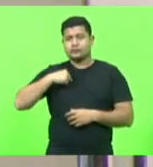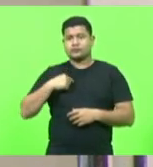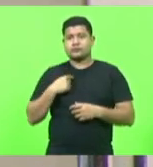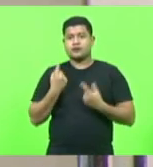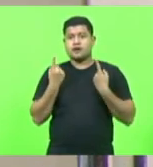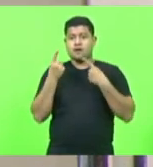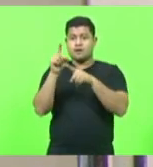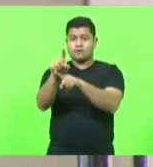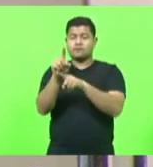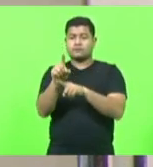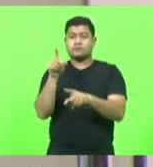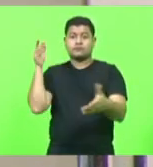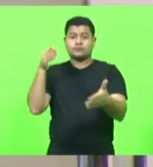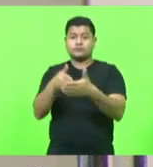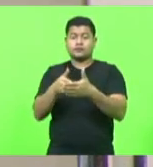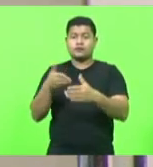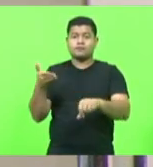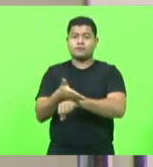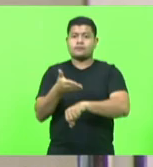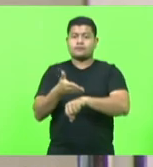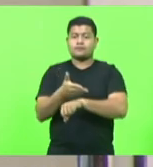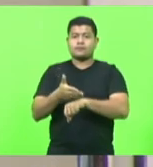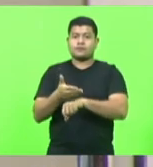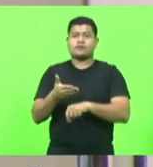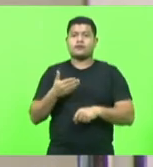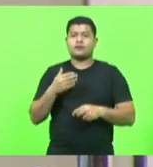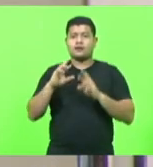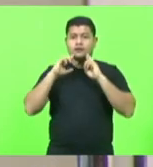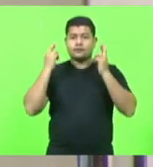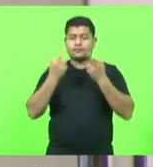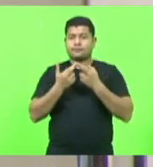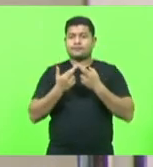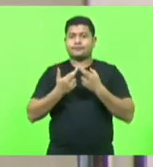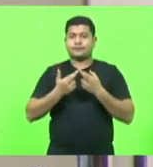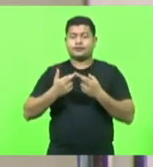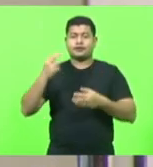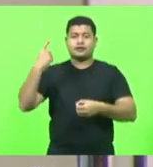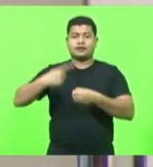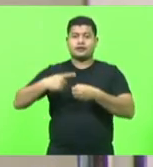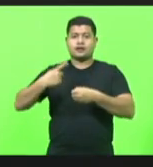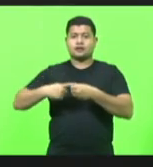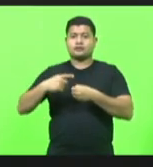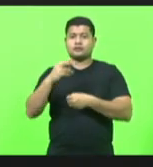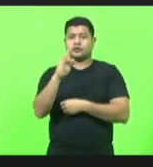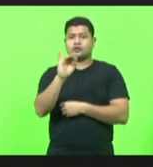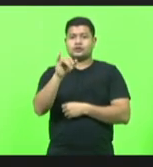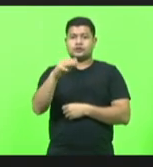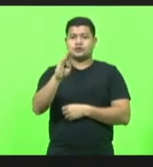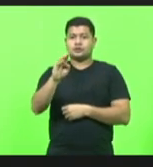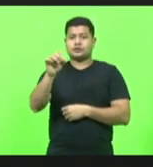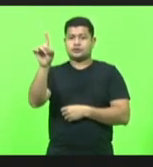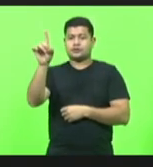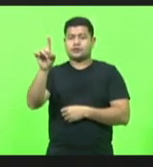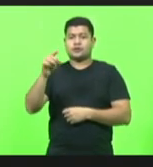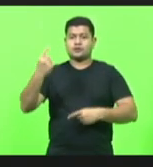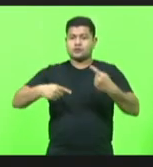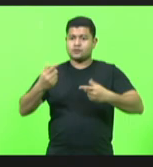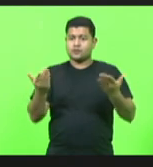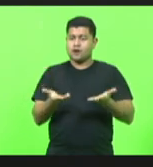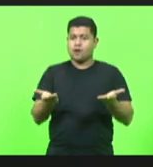por impedir a participação de um parlamentar em uma reunião na prefeitura do município de Timbó. Em discussão, com a palavra o deputado Kennedy